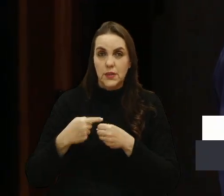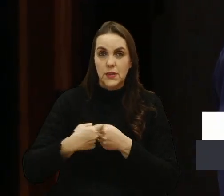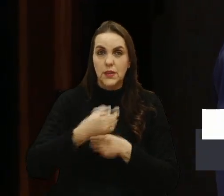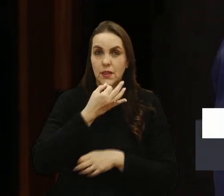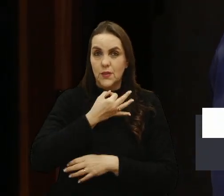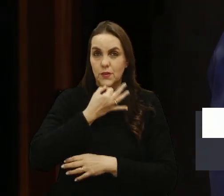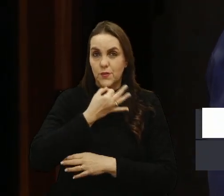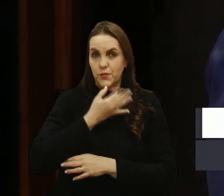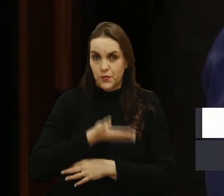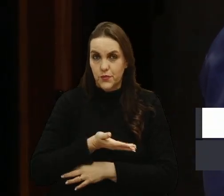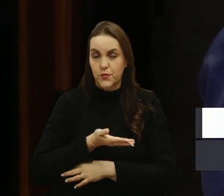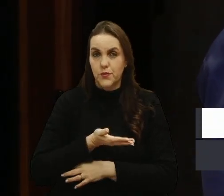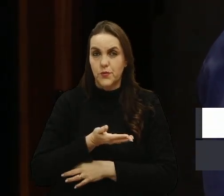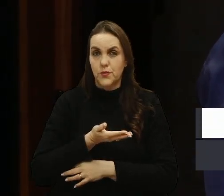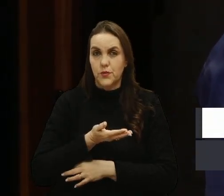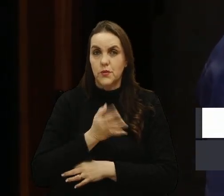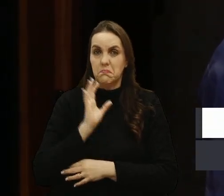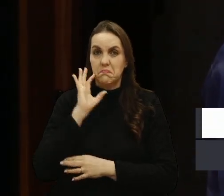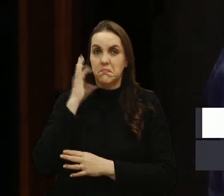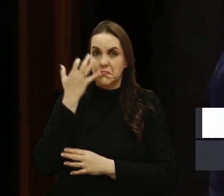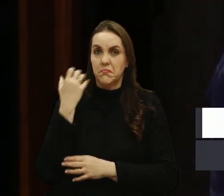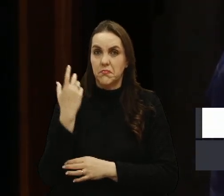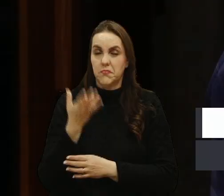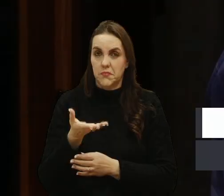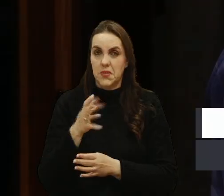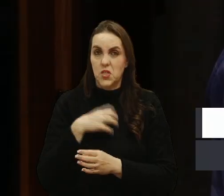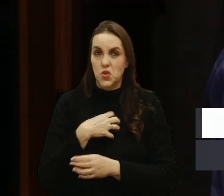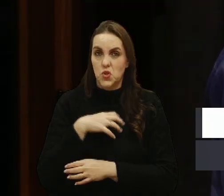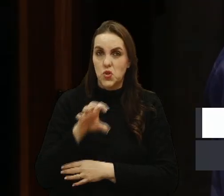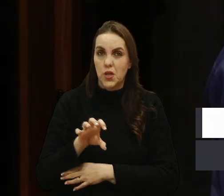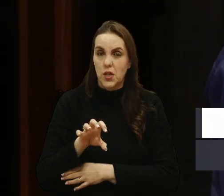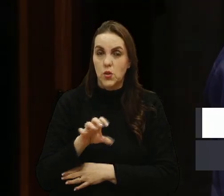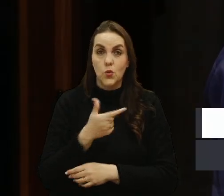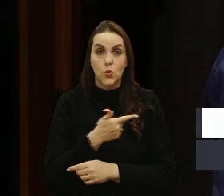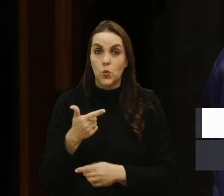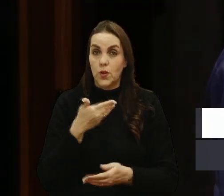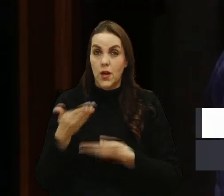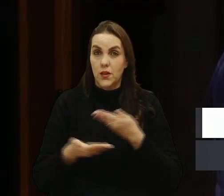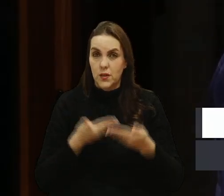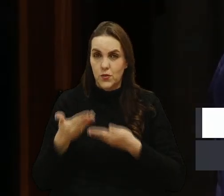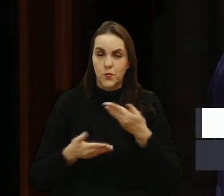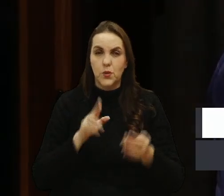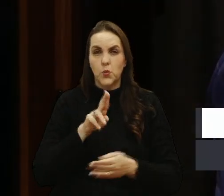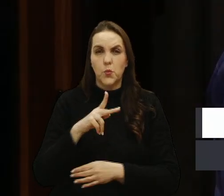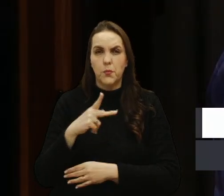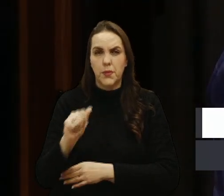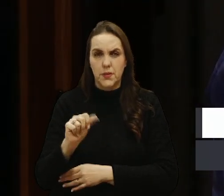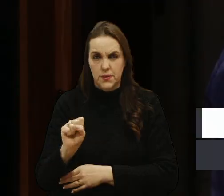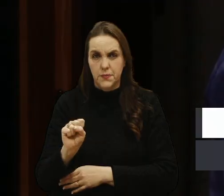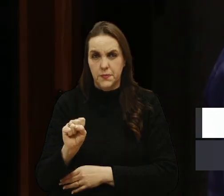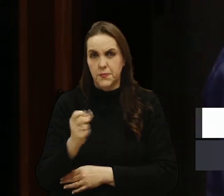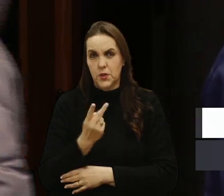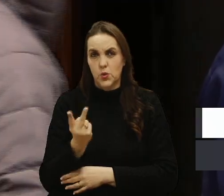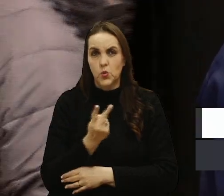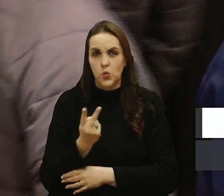do Sul por tal feito, de termos ficado sem atendimento nas UPAs